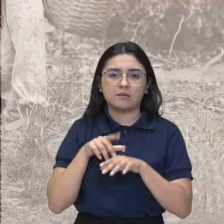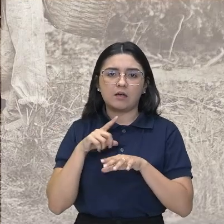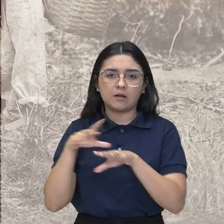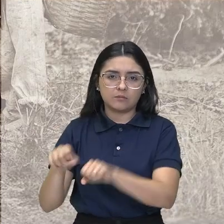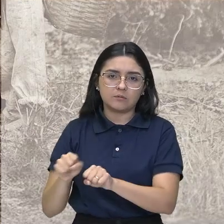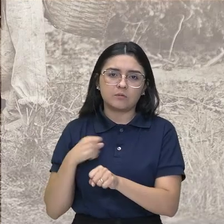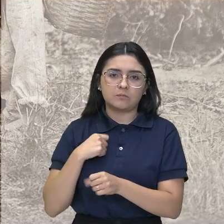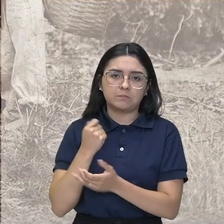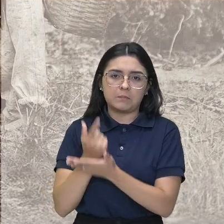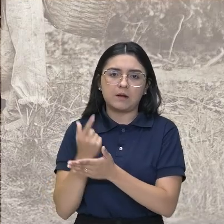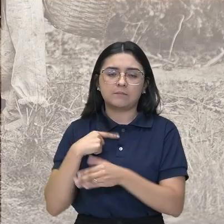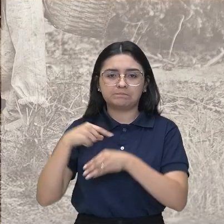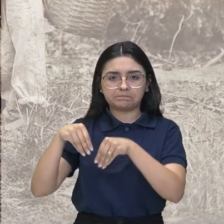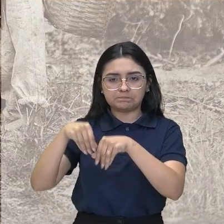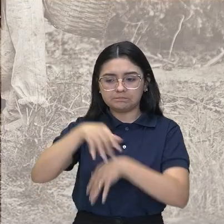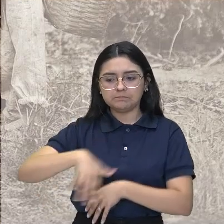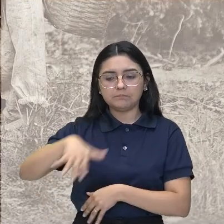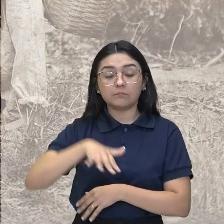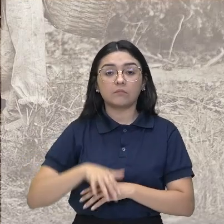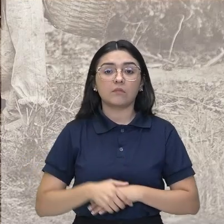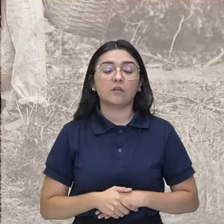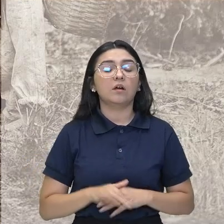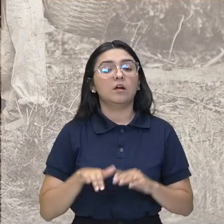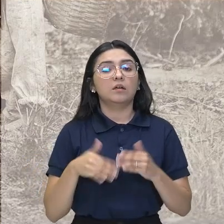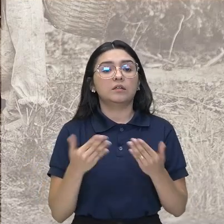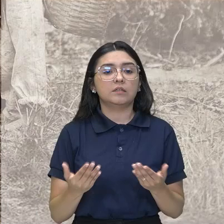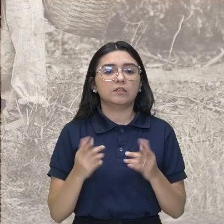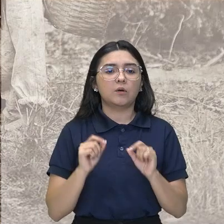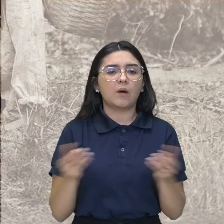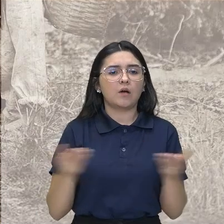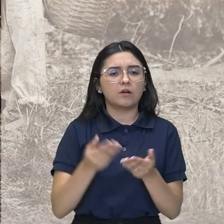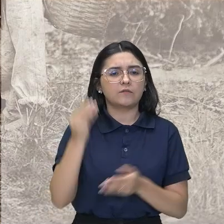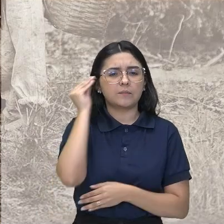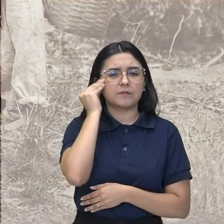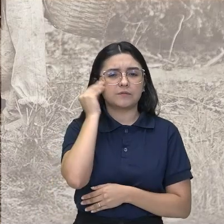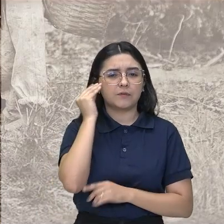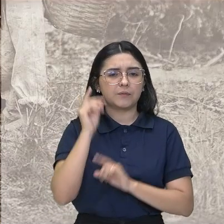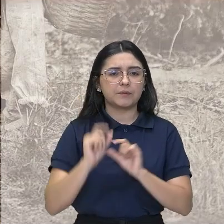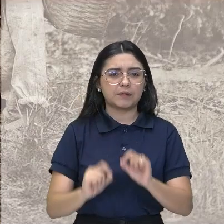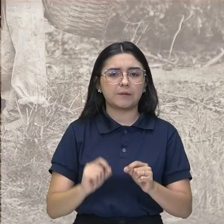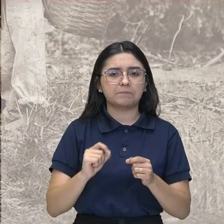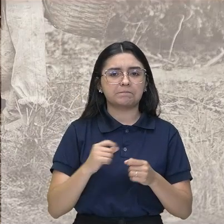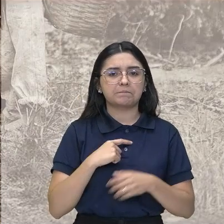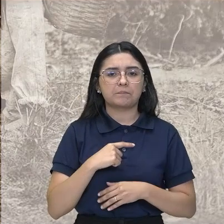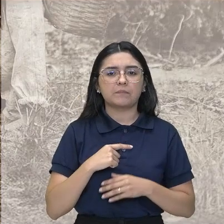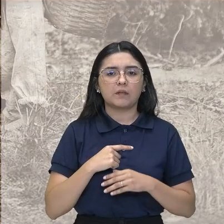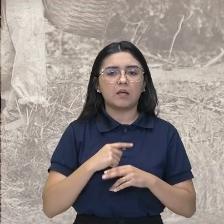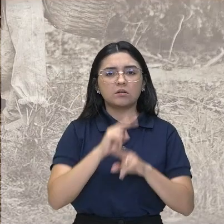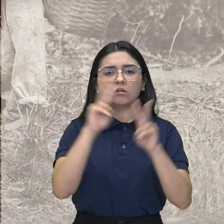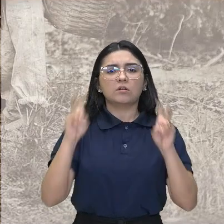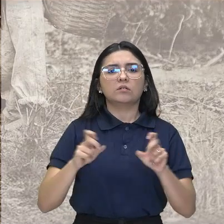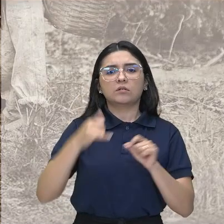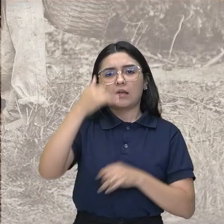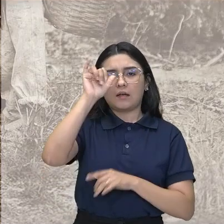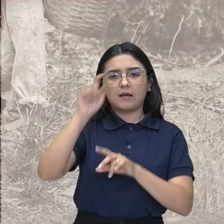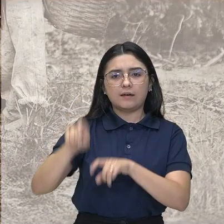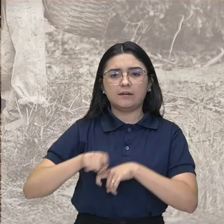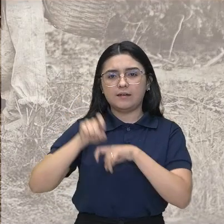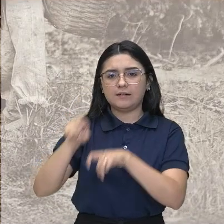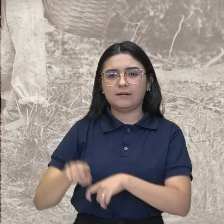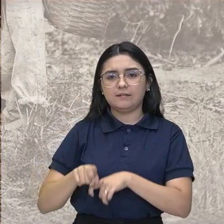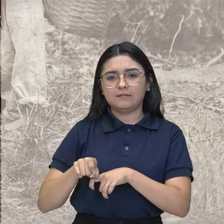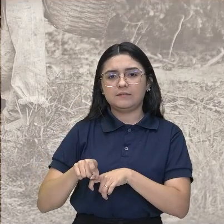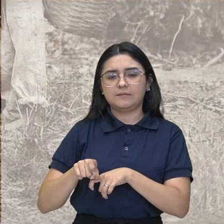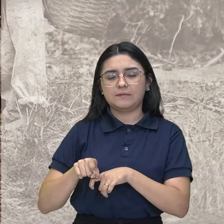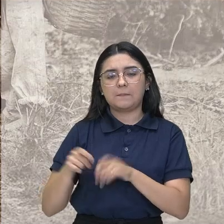a terra. Antes de mais nada, vamos analisar um pouquinho a questão agrária no país. E eu trouxe um texto